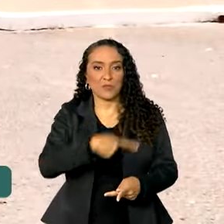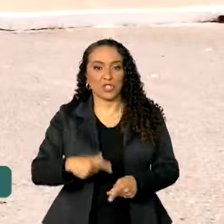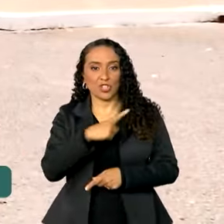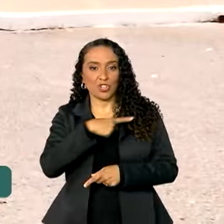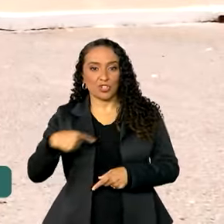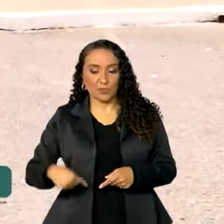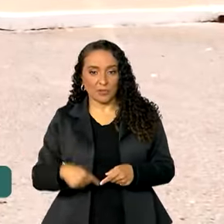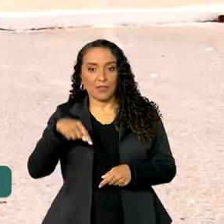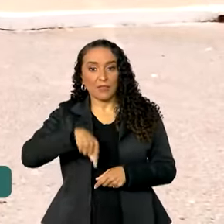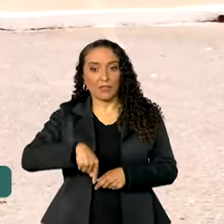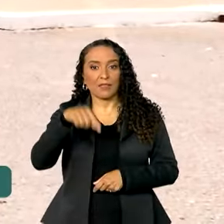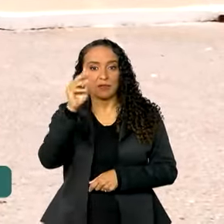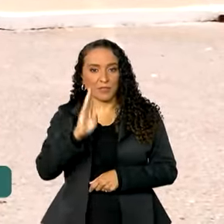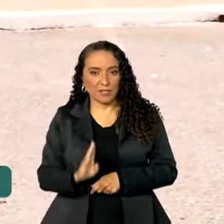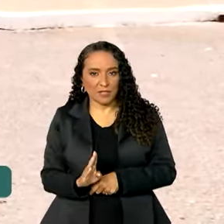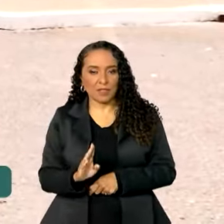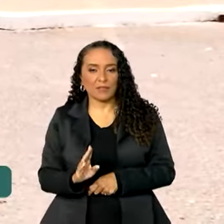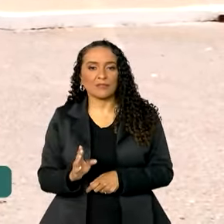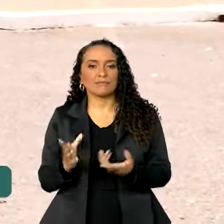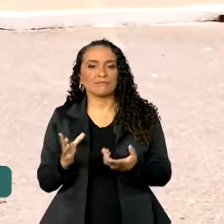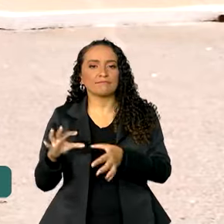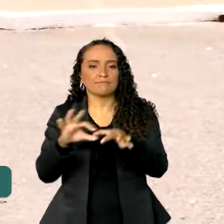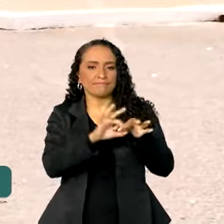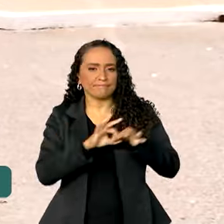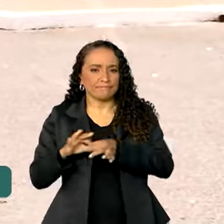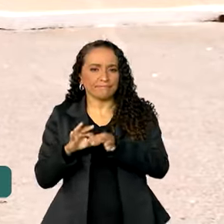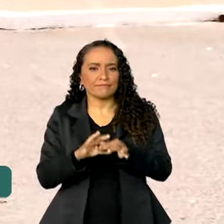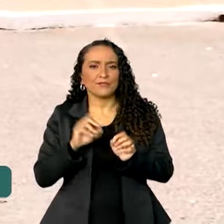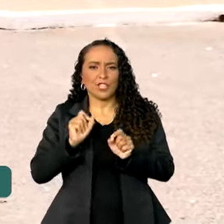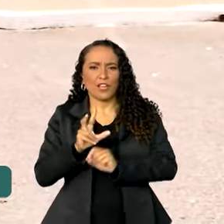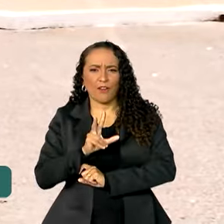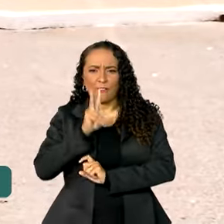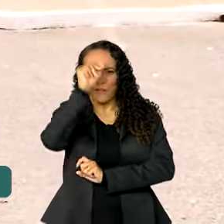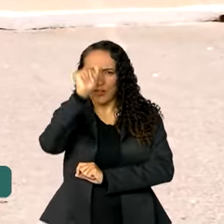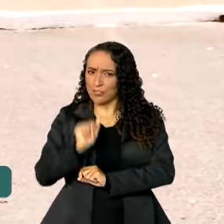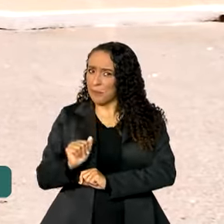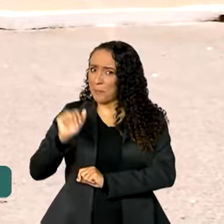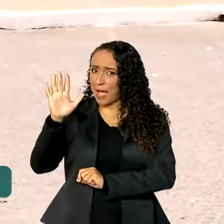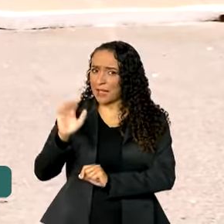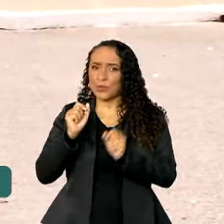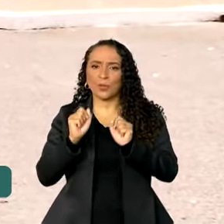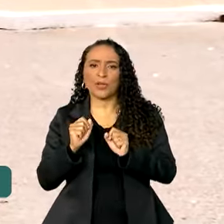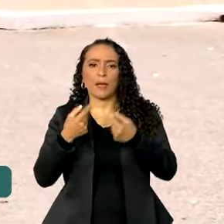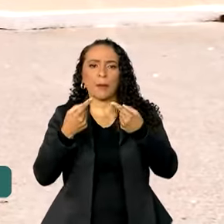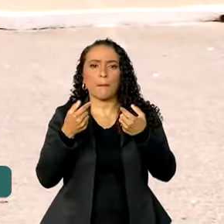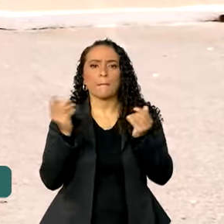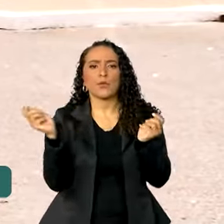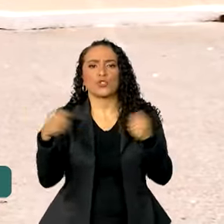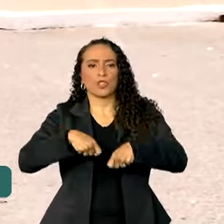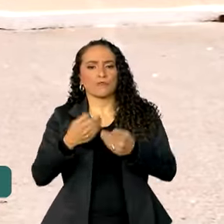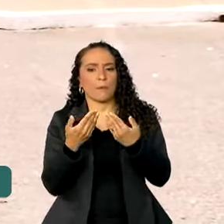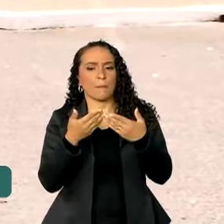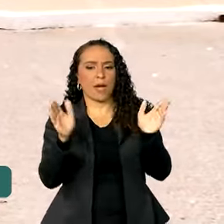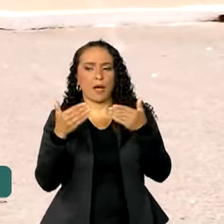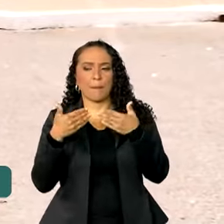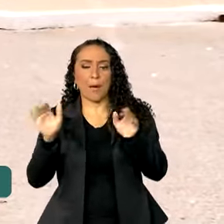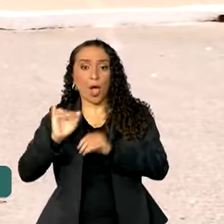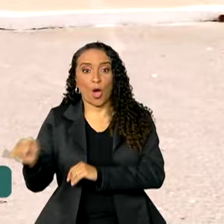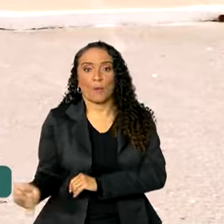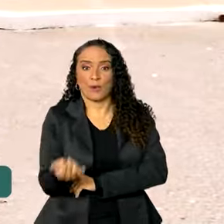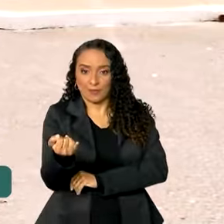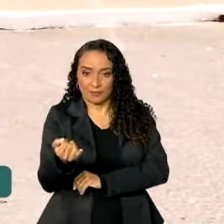Xi Jinping ao Brasil, os laços estão prestes a se fortalecer ainda mais, abrindo portas para